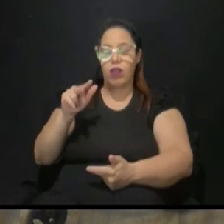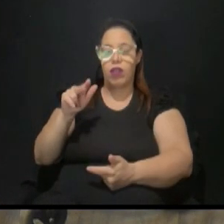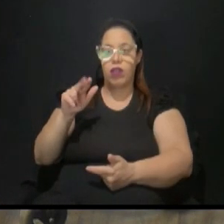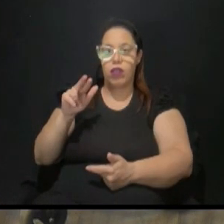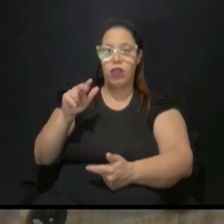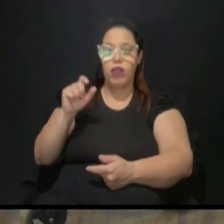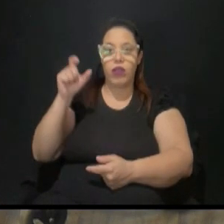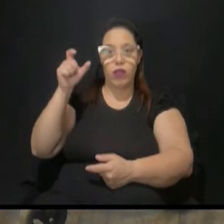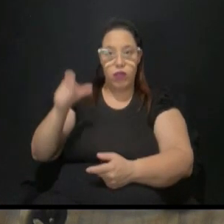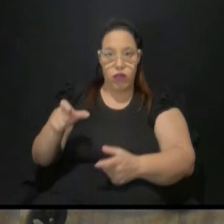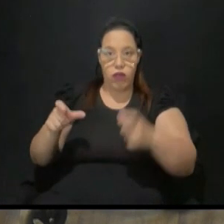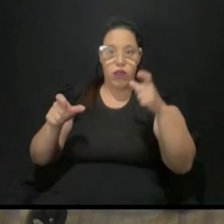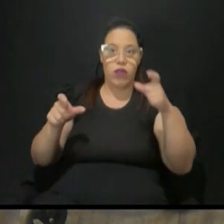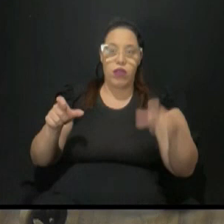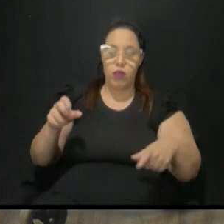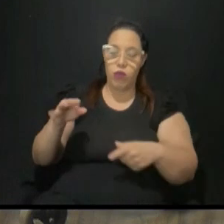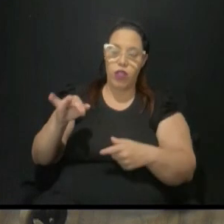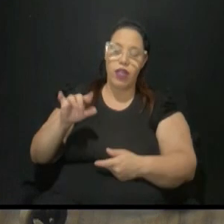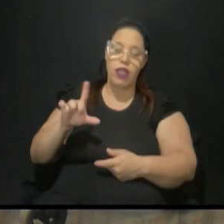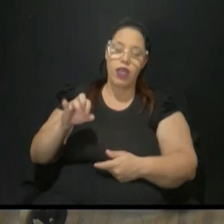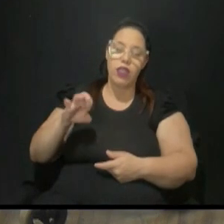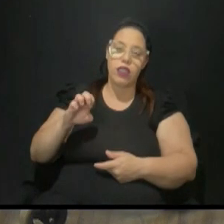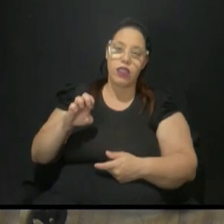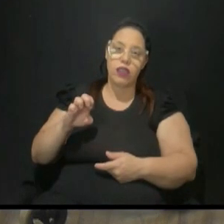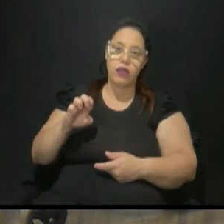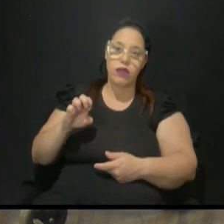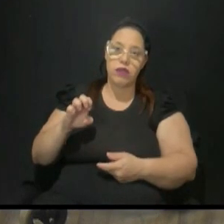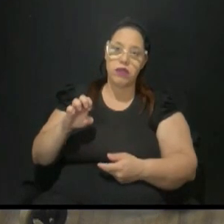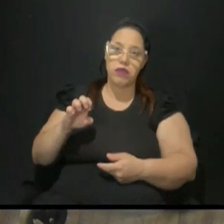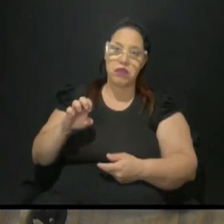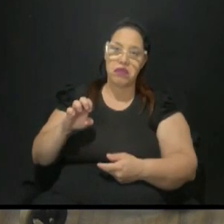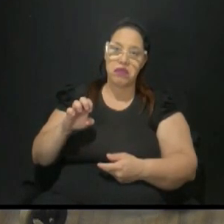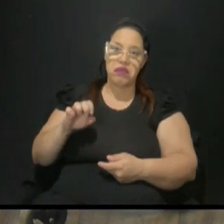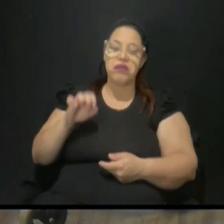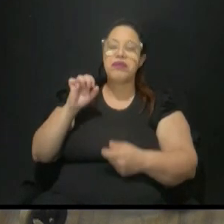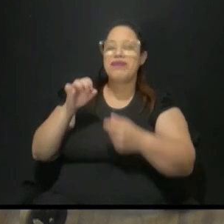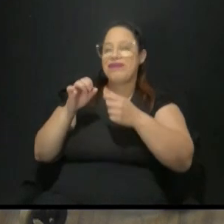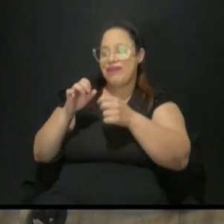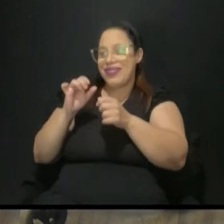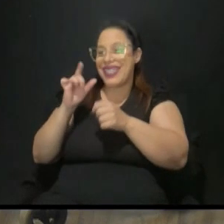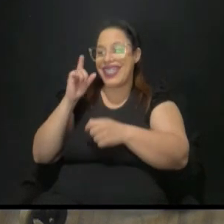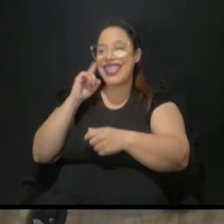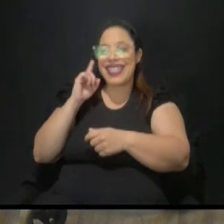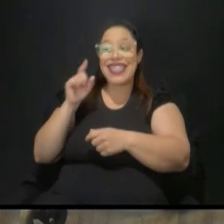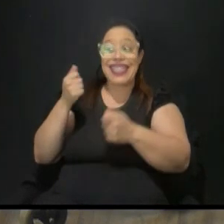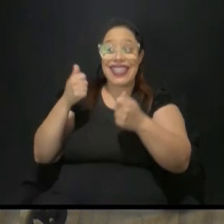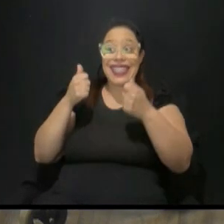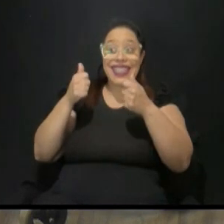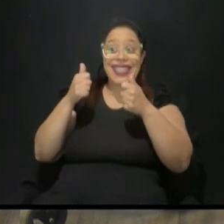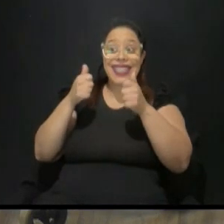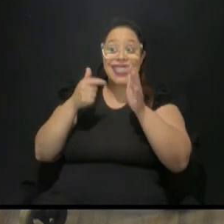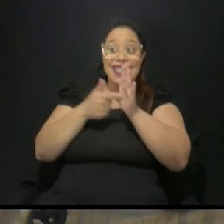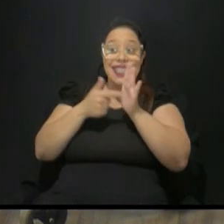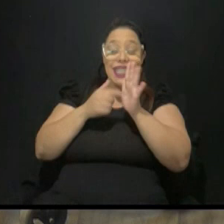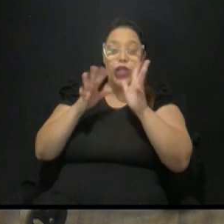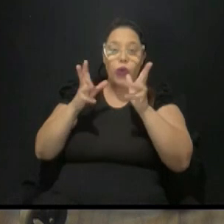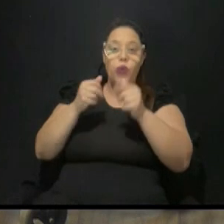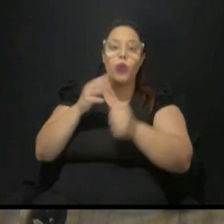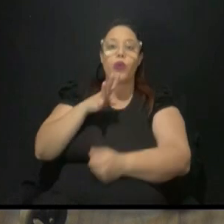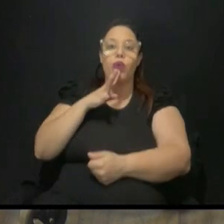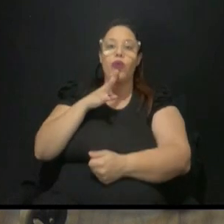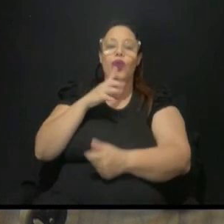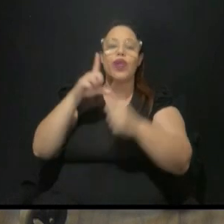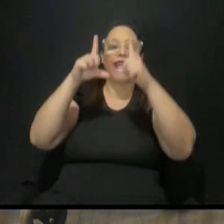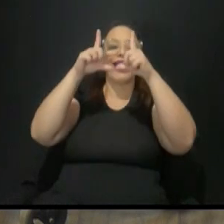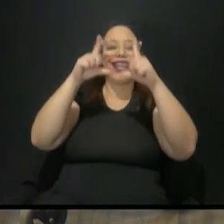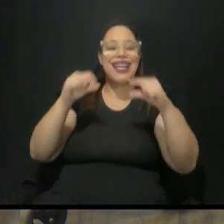sua modalidade. Inclusive, quem puder curtir, eles já estão lá participando de várias coisas, conhecendo Paris, né? E como que foi